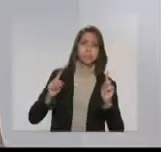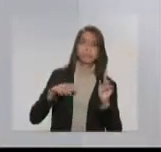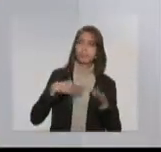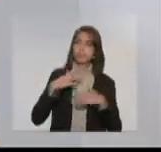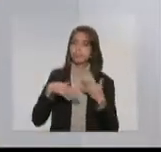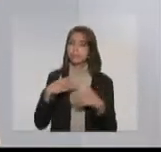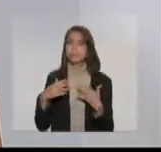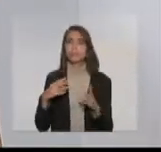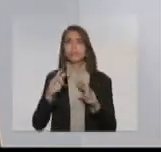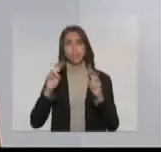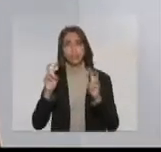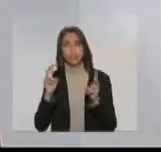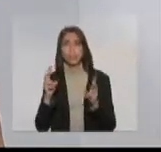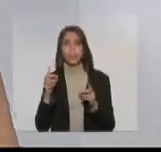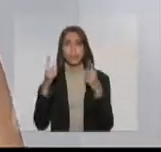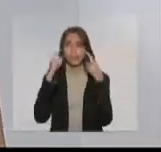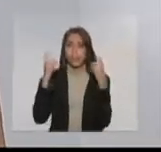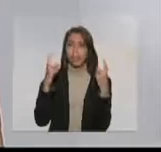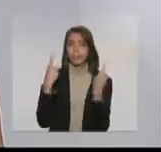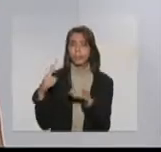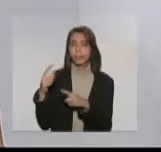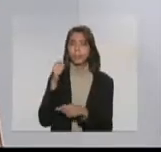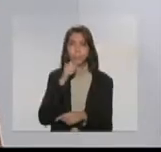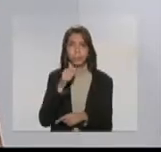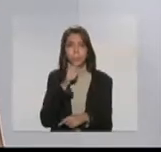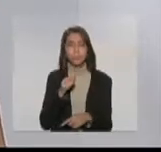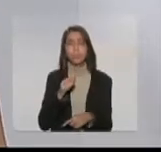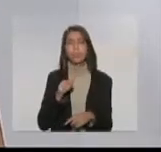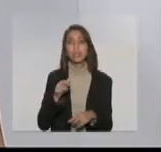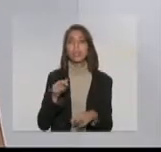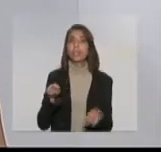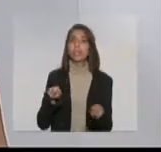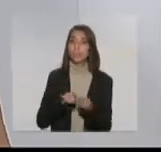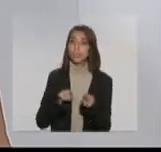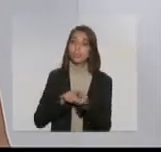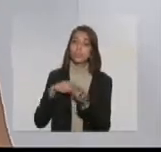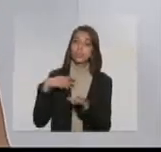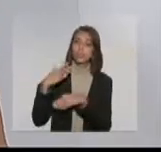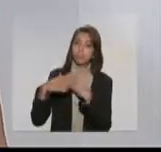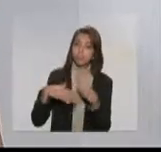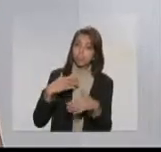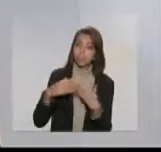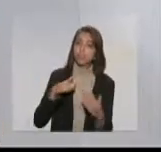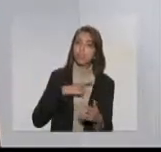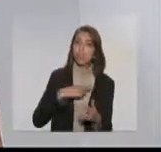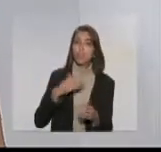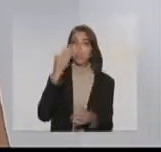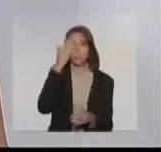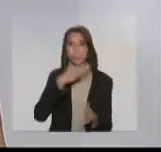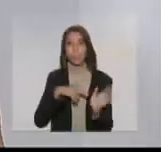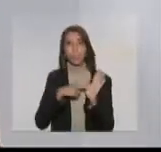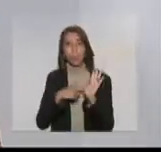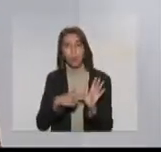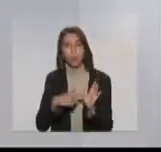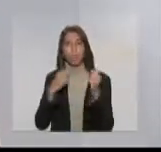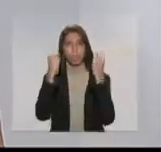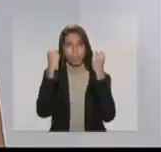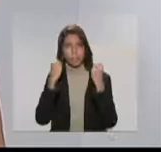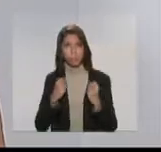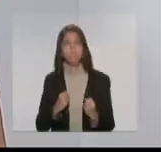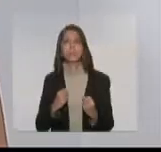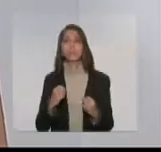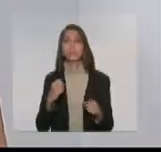tempo pra cá em relação a esse assunto da violência doméstica e que esse que isso vem acompanhado de provas que isso vem acompanhada de